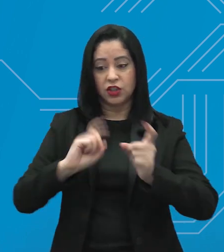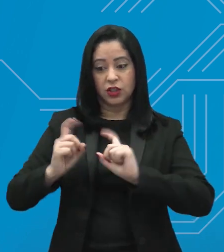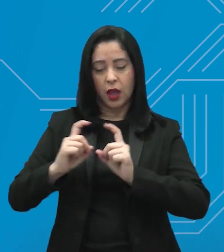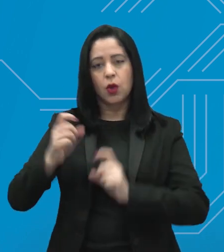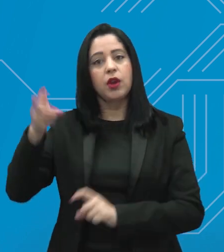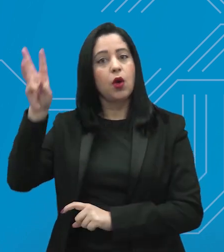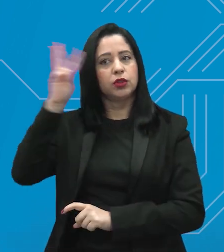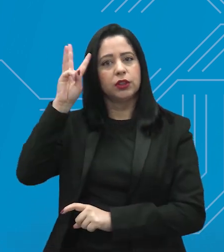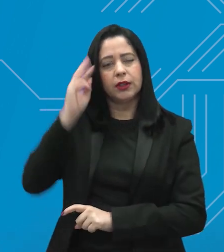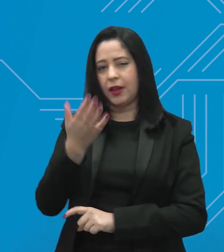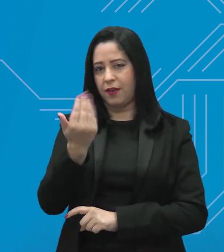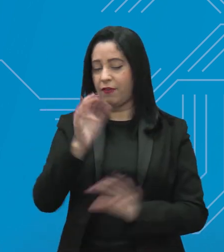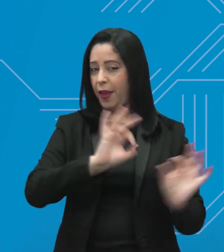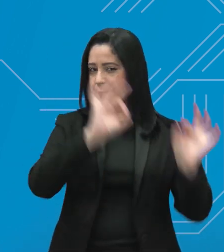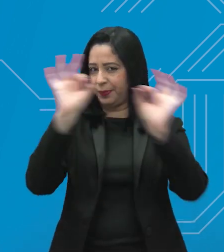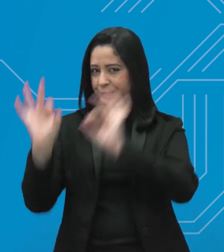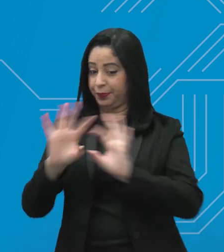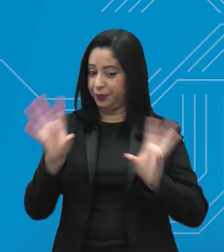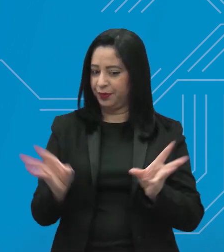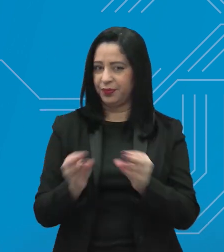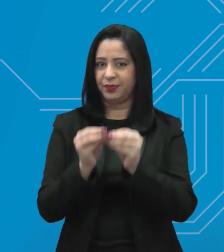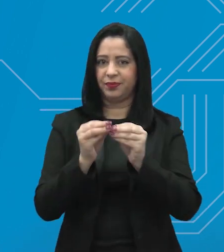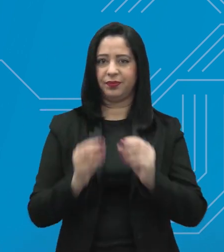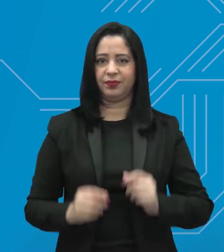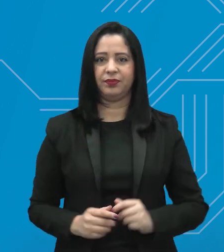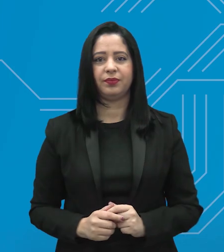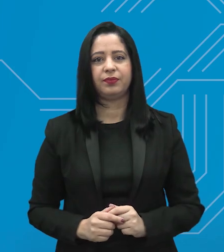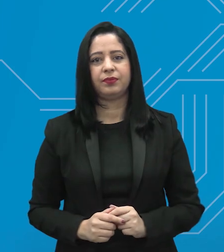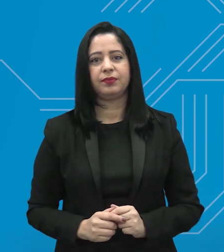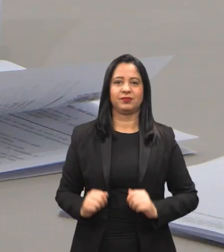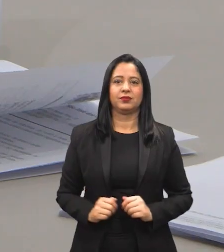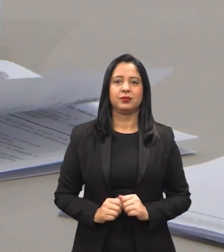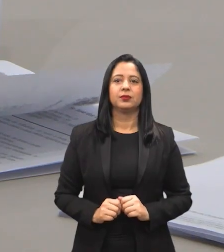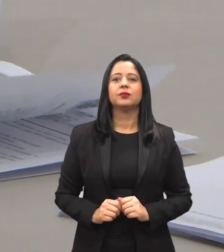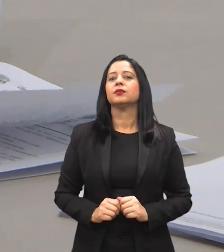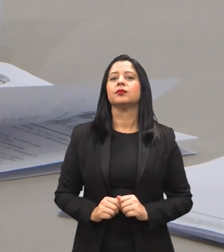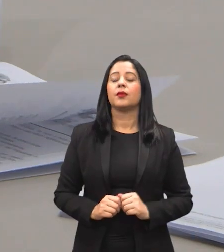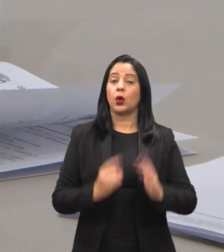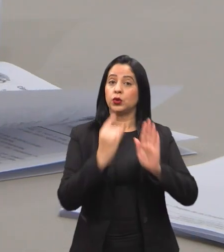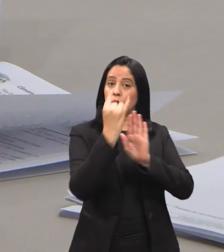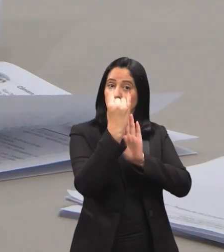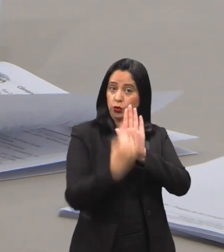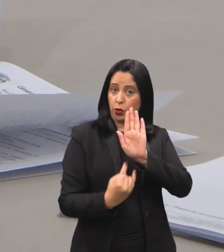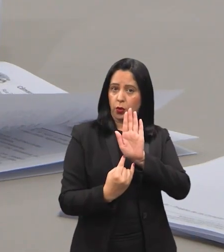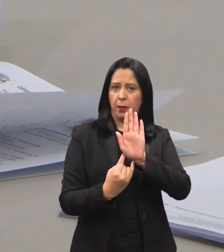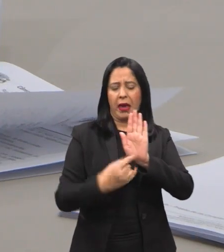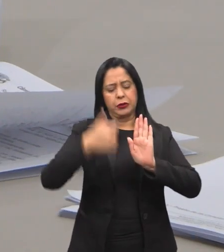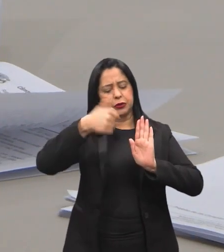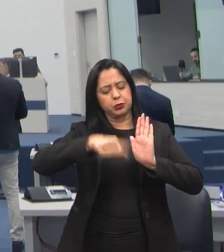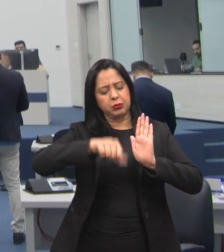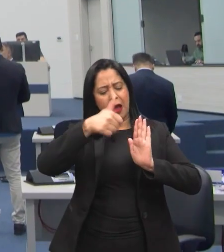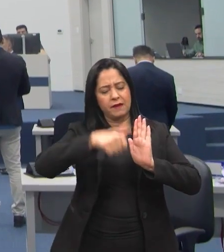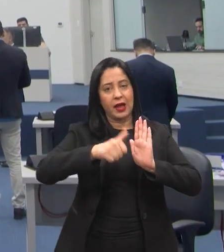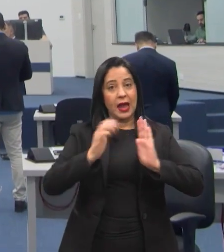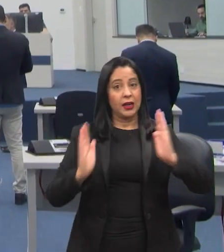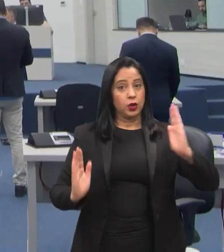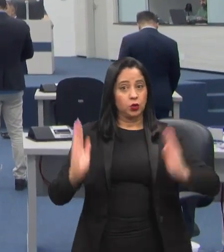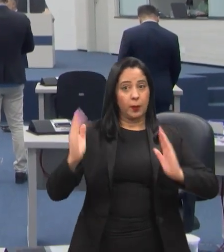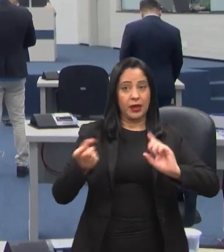última terça-feira. Vamos acompanhar como foi o trabalho. Entre os documentos apreciados durante